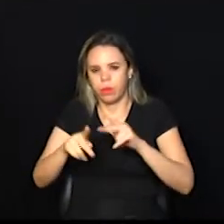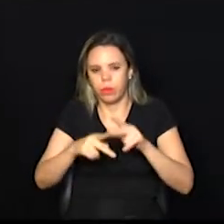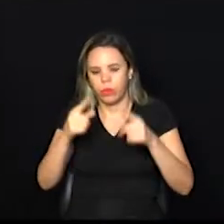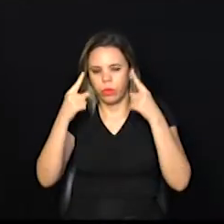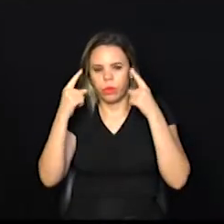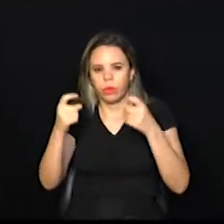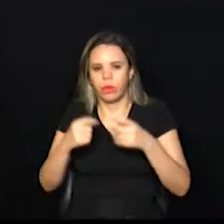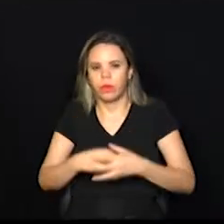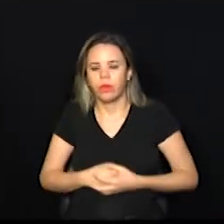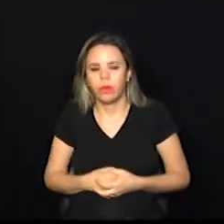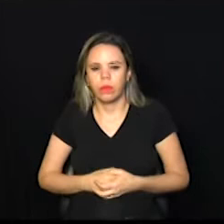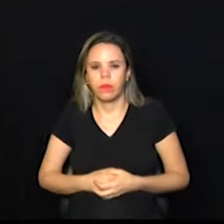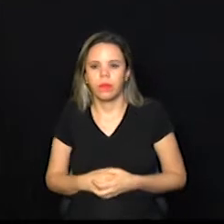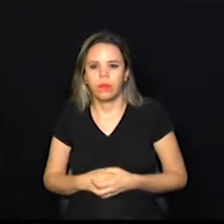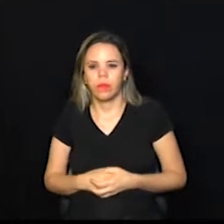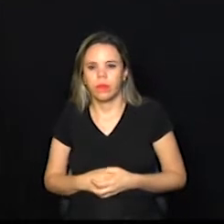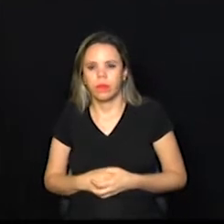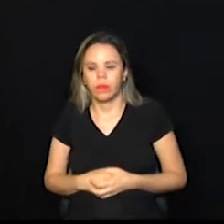Tá?